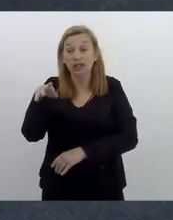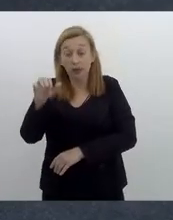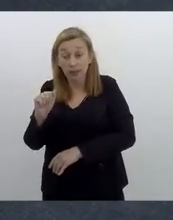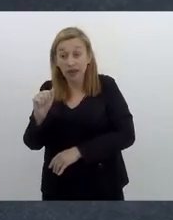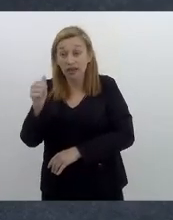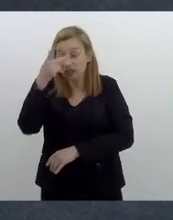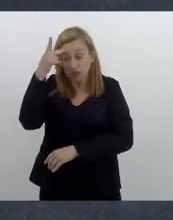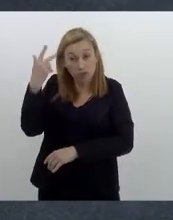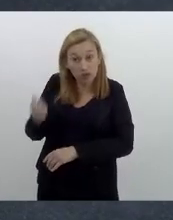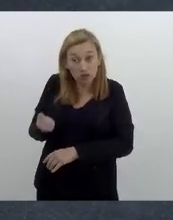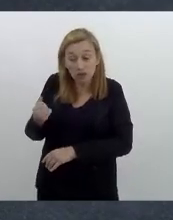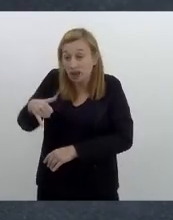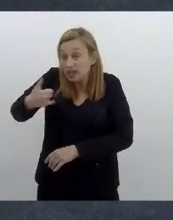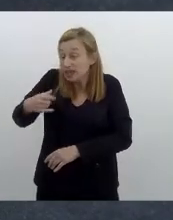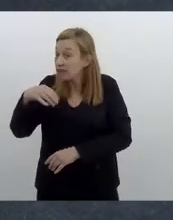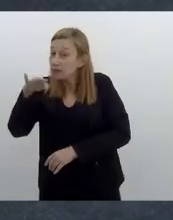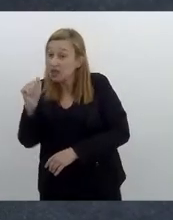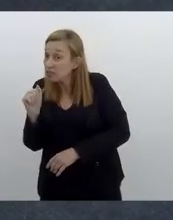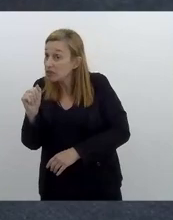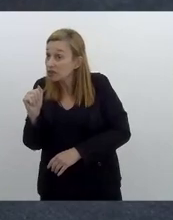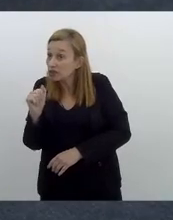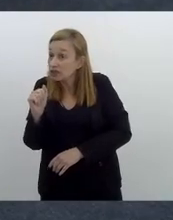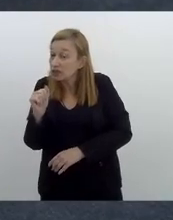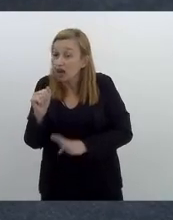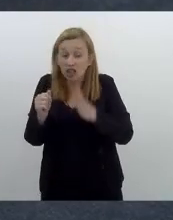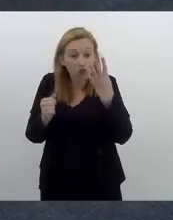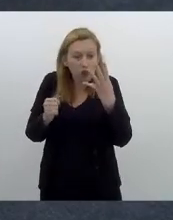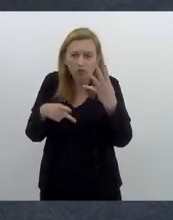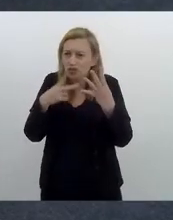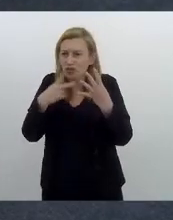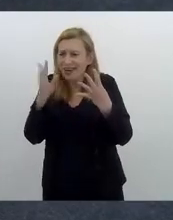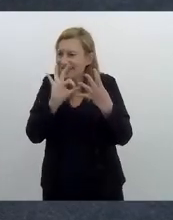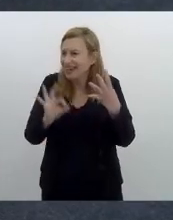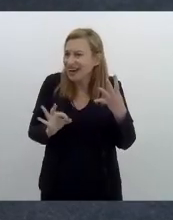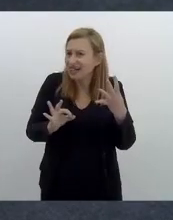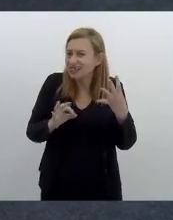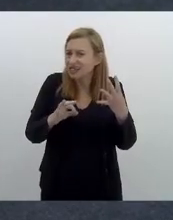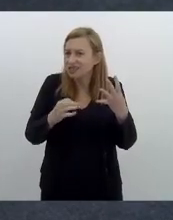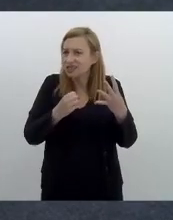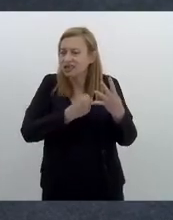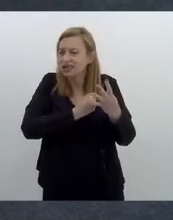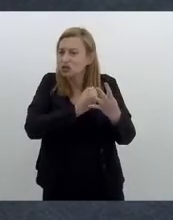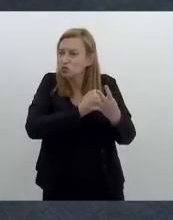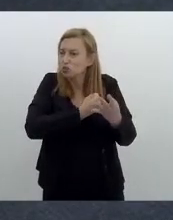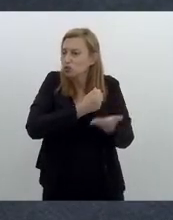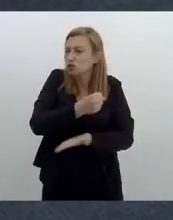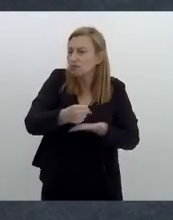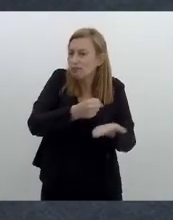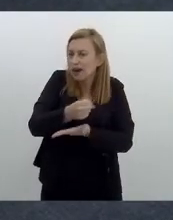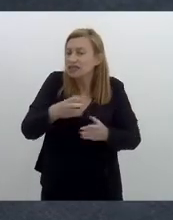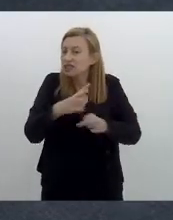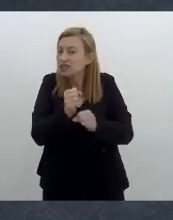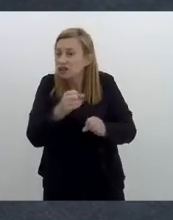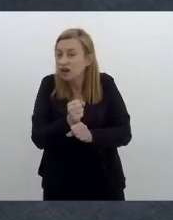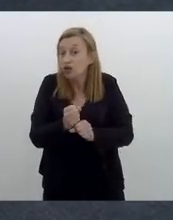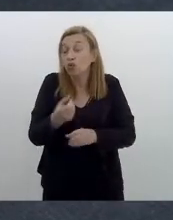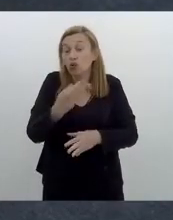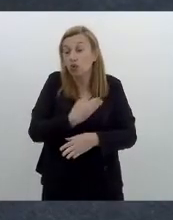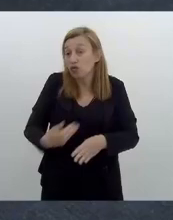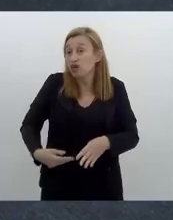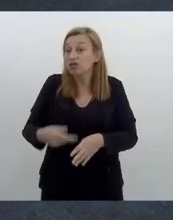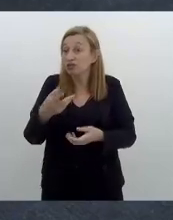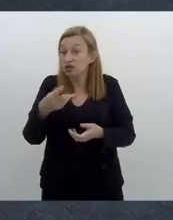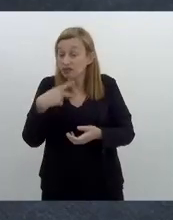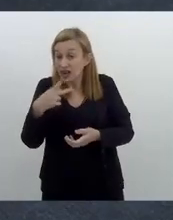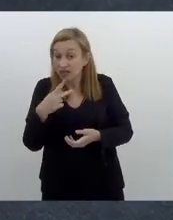Das pensões E idade mínima Nenhuma das quatro Trata do tema Base de cálculo O governo está colocando isso Porque quer colocar Não é uma